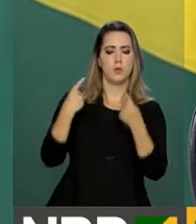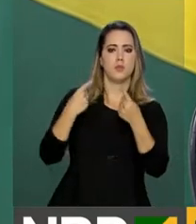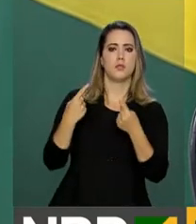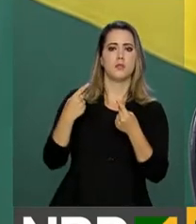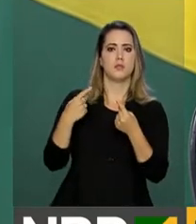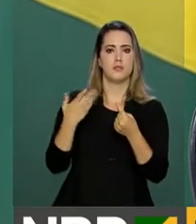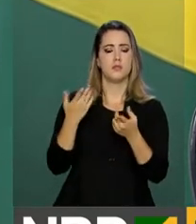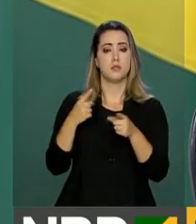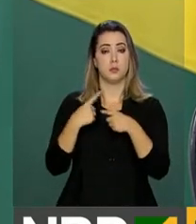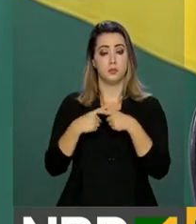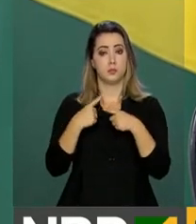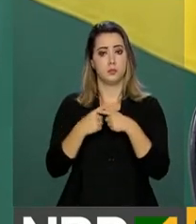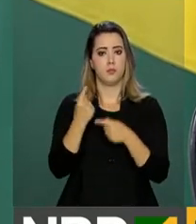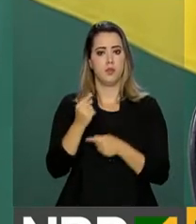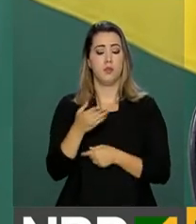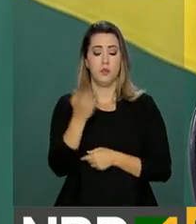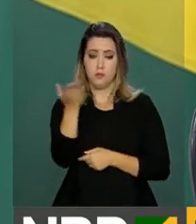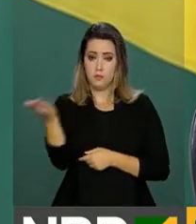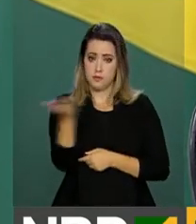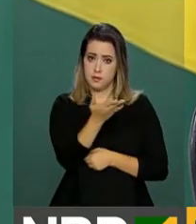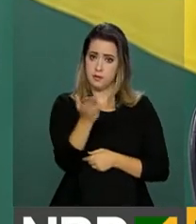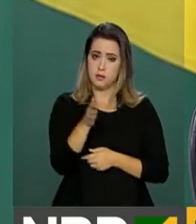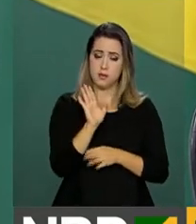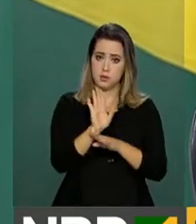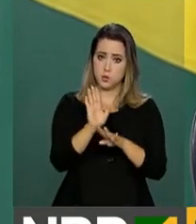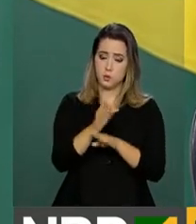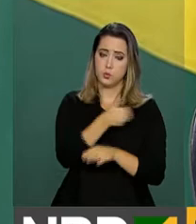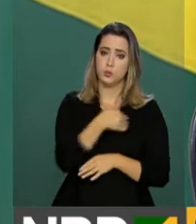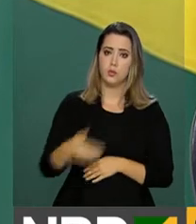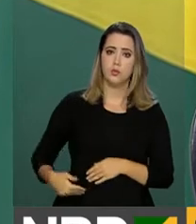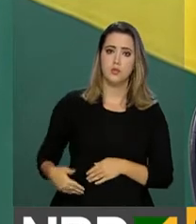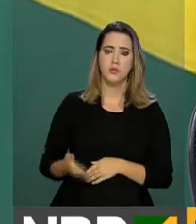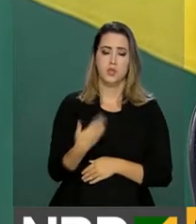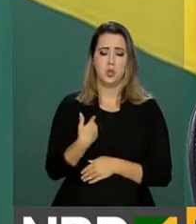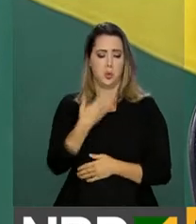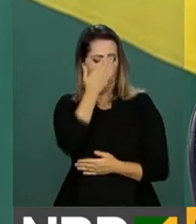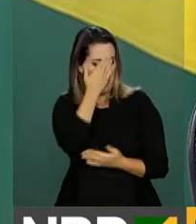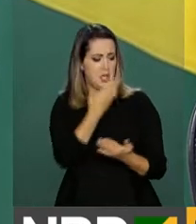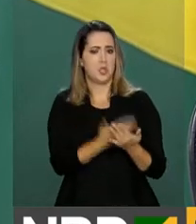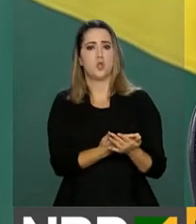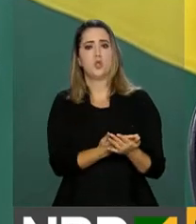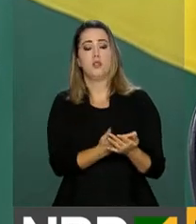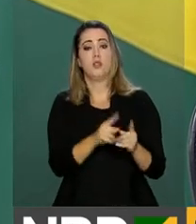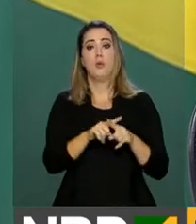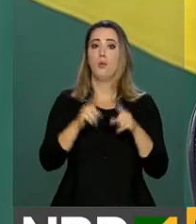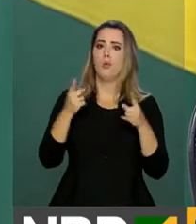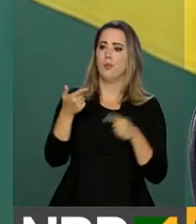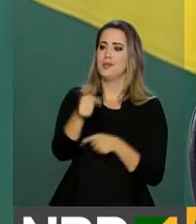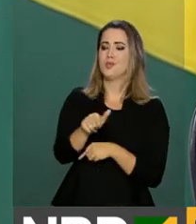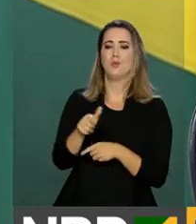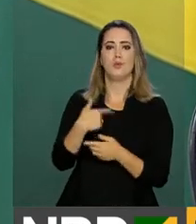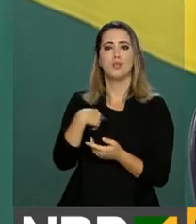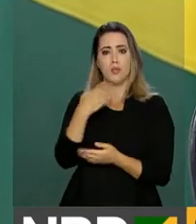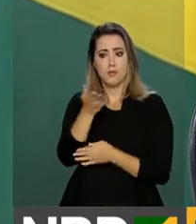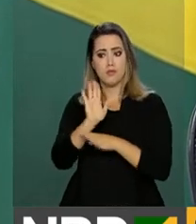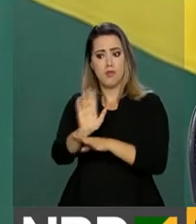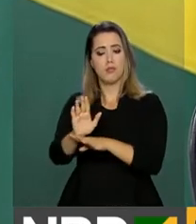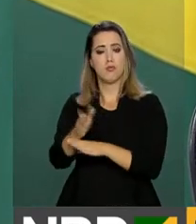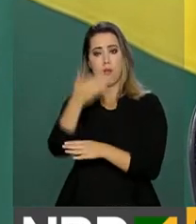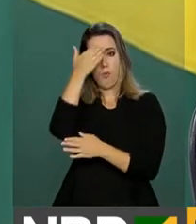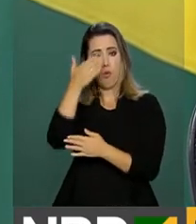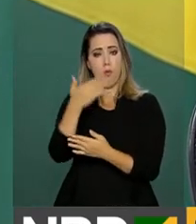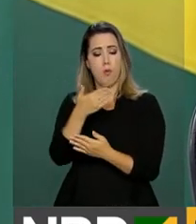coisa os senhores apoiarem um governo desacreditado dele ou da sua força laboral outra coisa e os senhores